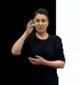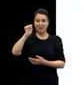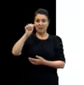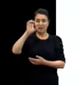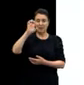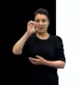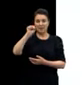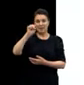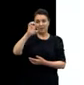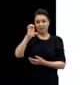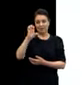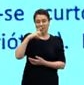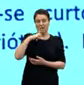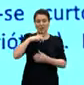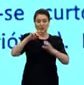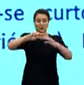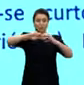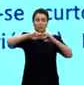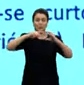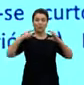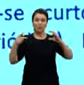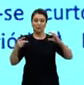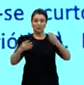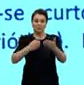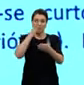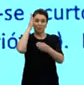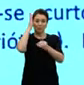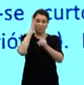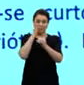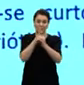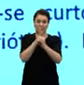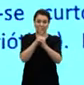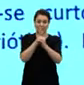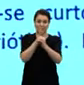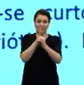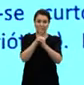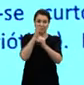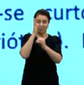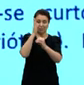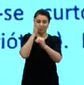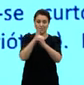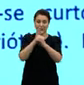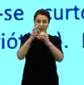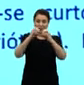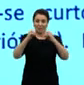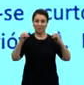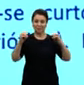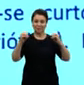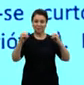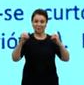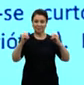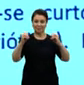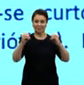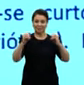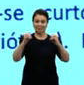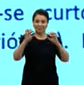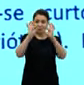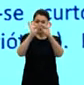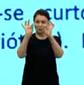é onde os cromossomos, eles estão bem no meio, ó, estão bem na metade, tudo bonitinho, ó, bem